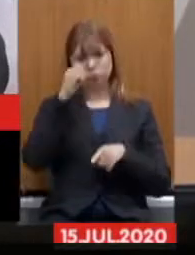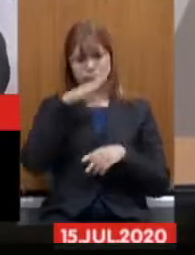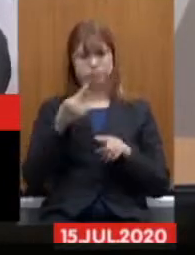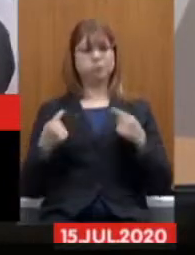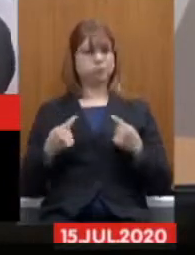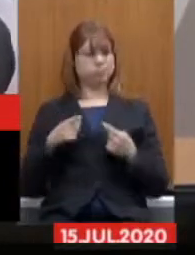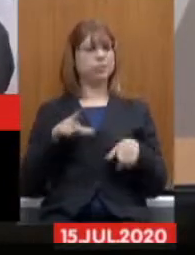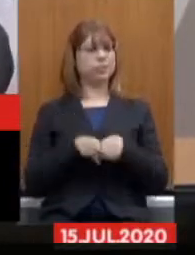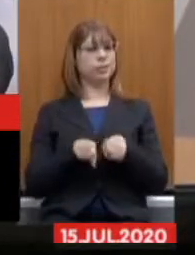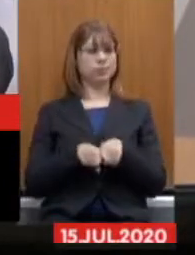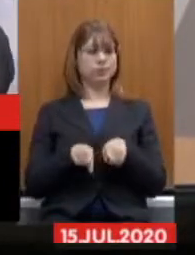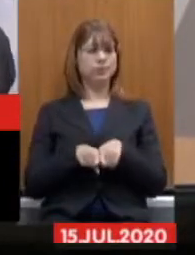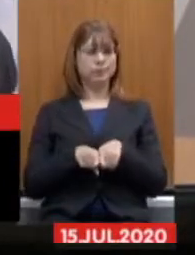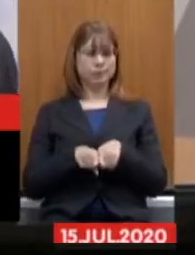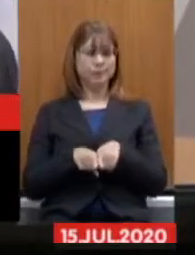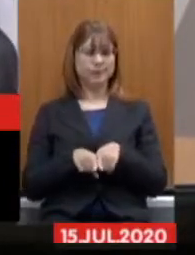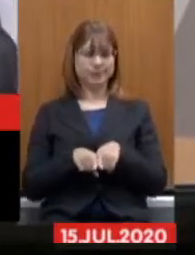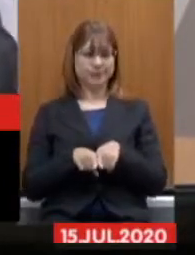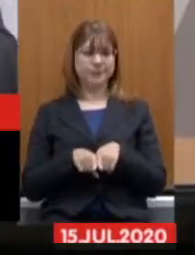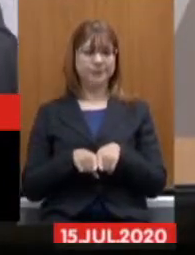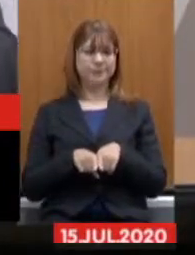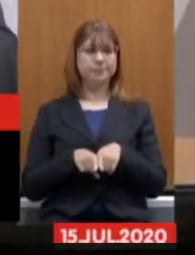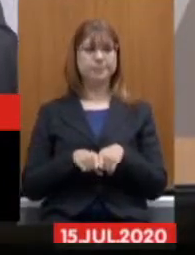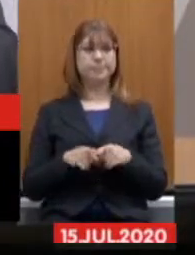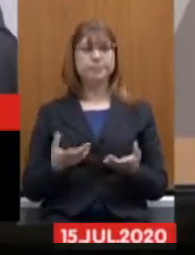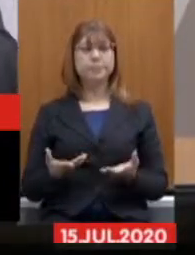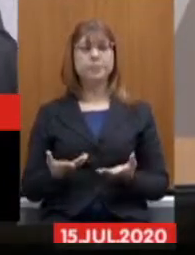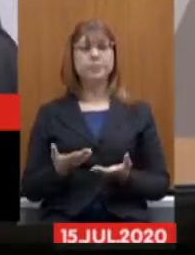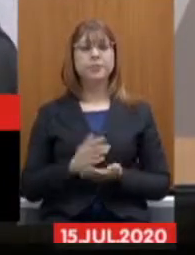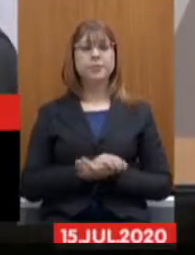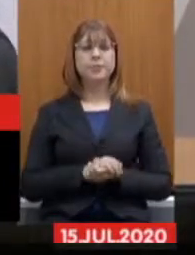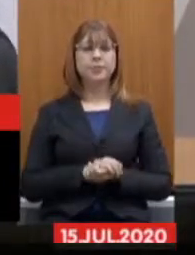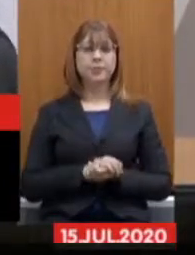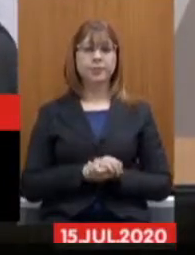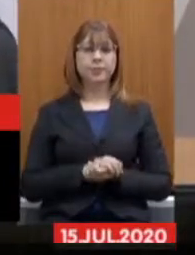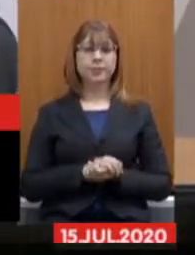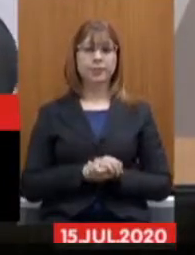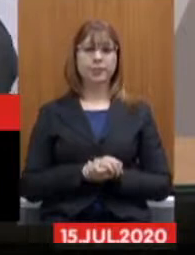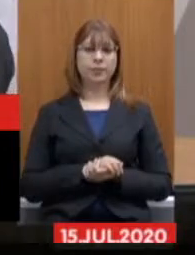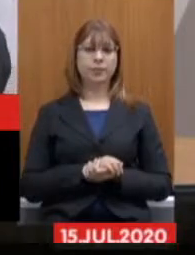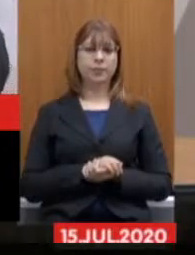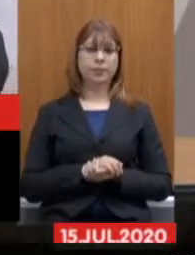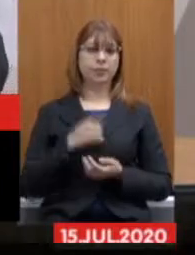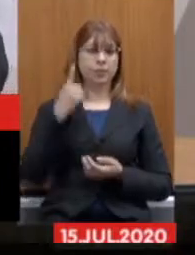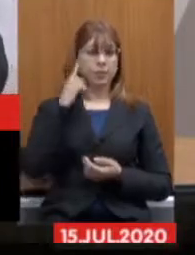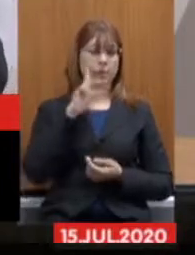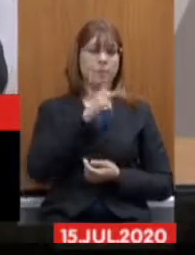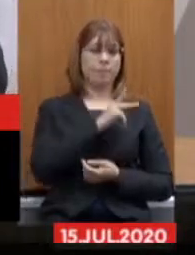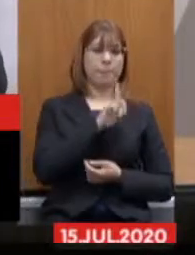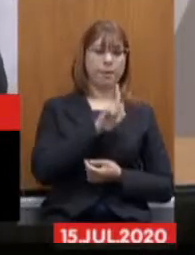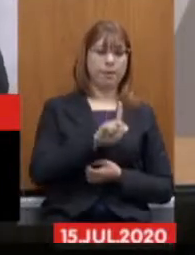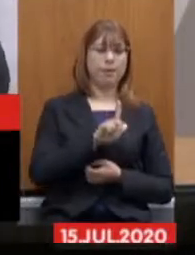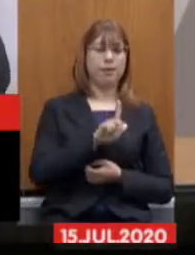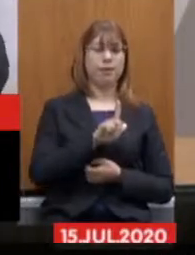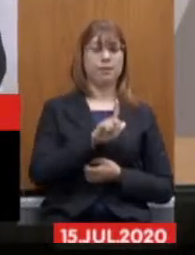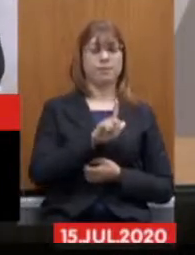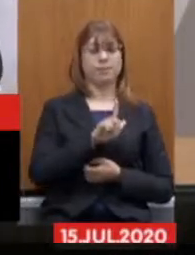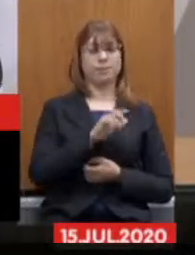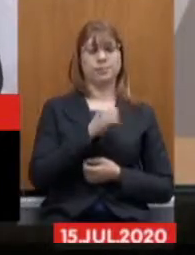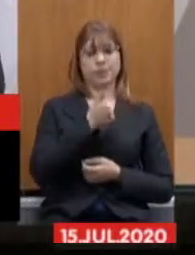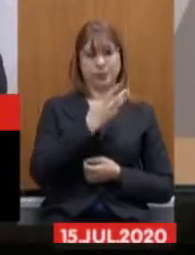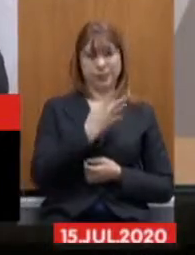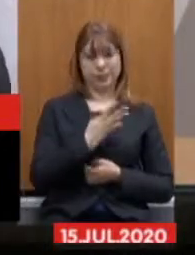agredido sabemos que é citando a tramitação do pl 1451